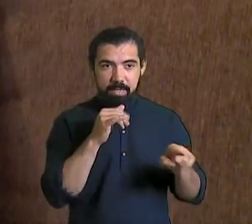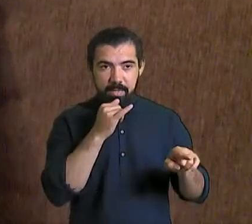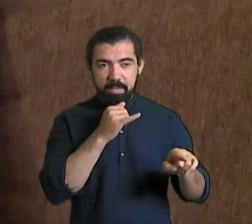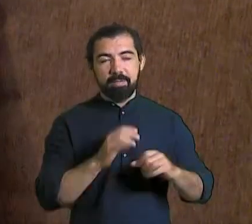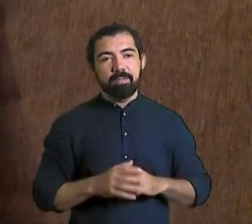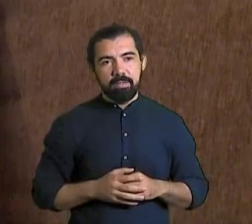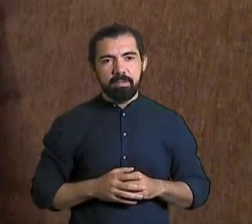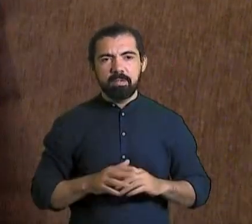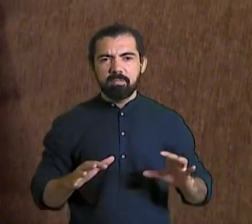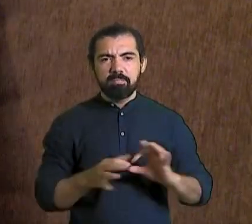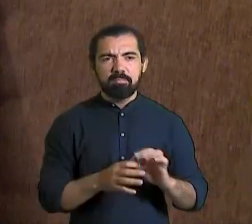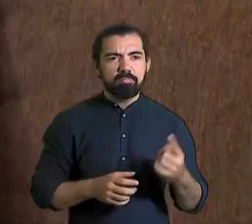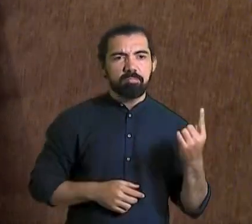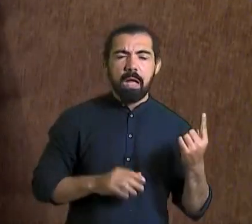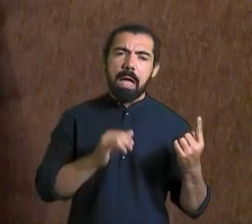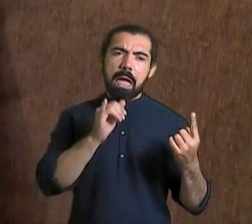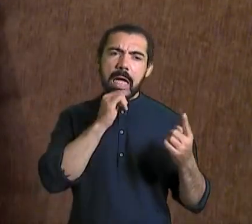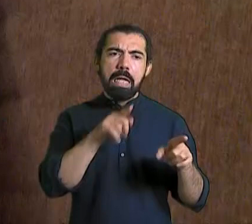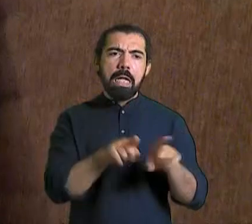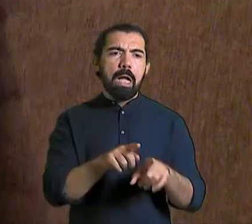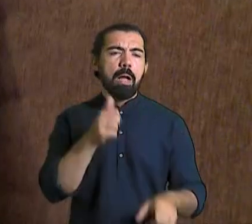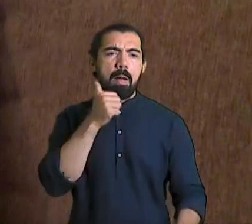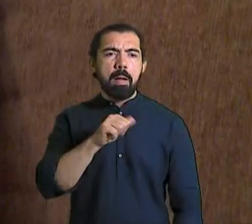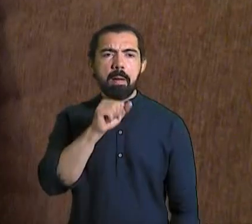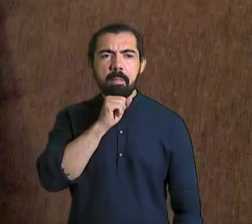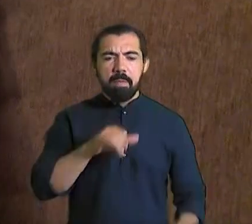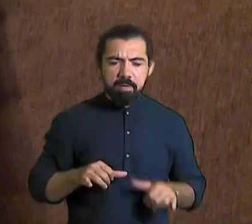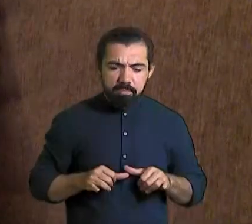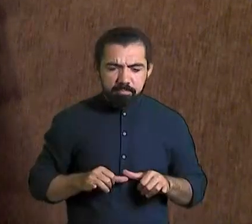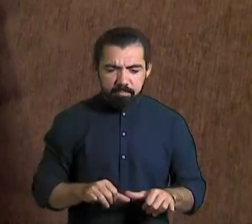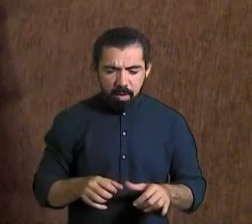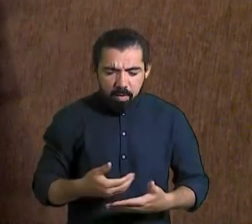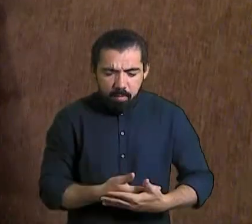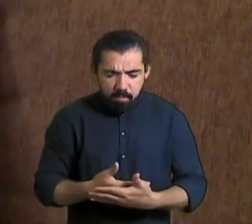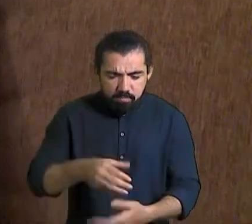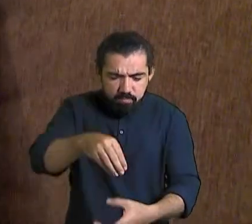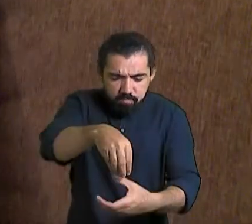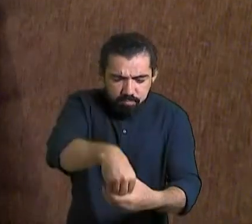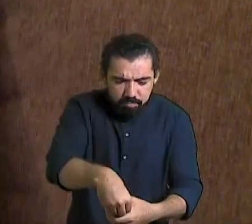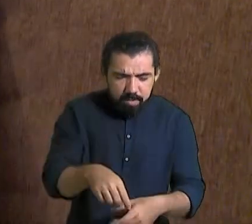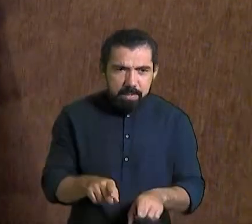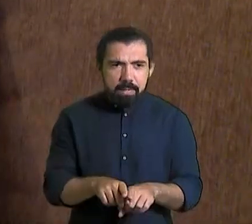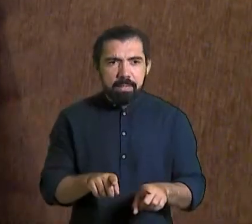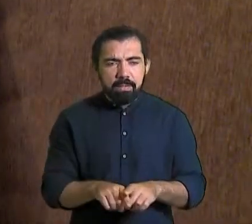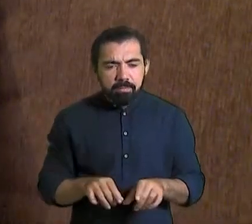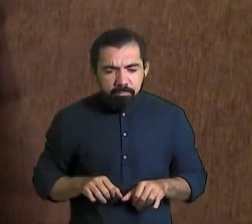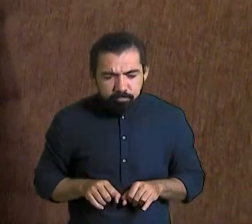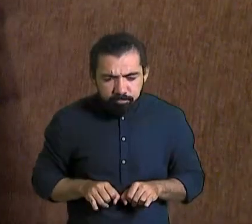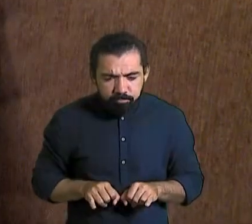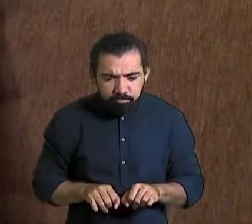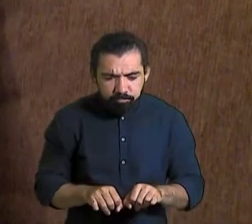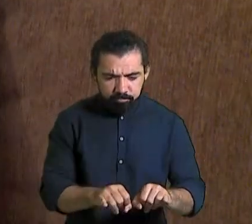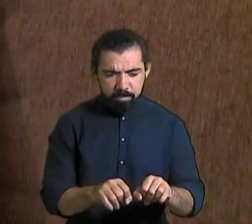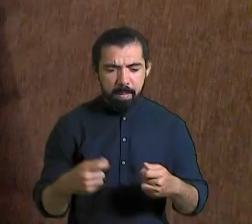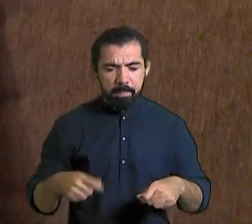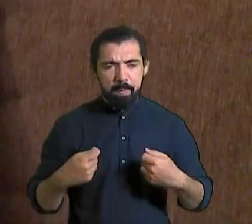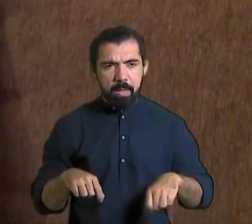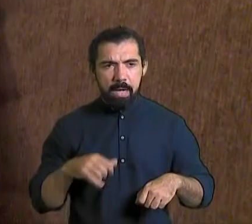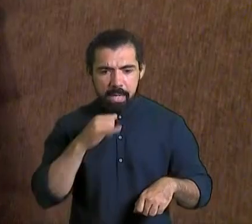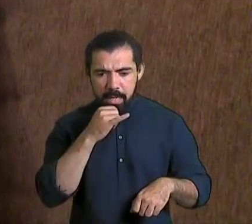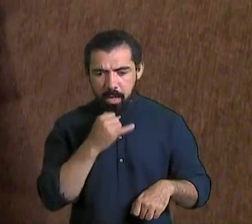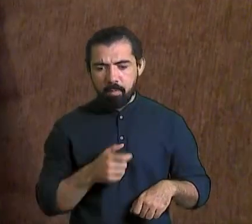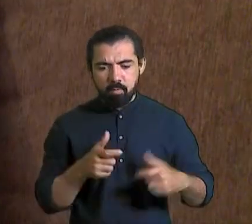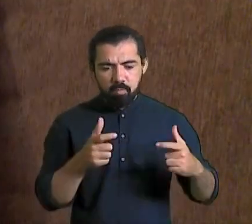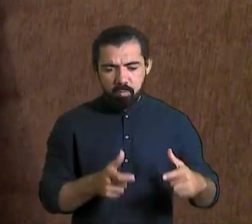cadeirante. Imagine uma mãe que vem com um carrinho de bebê, que precisa passar de um nível para o outro, passar de uma calçada para